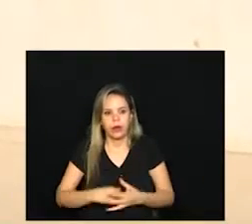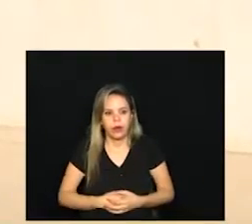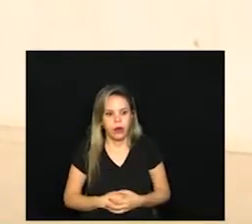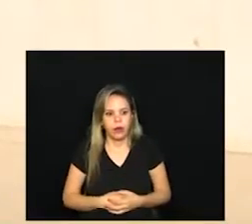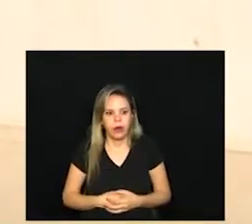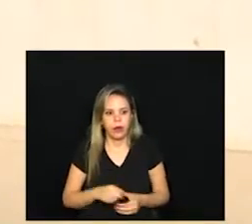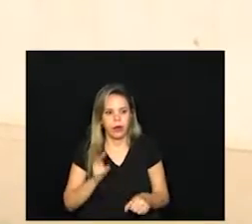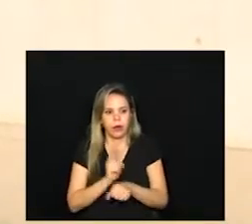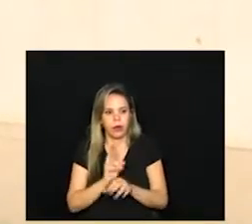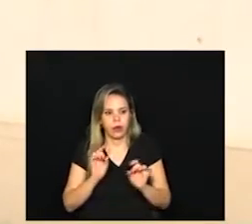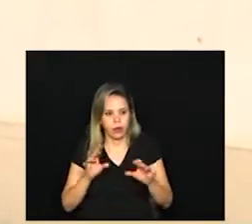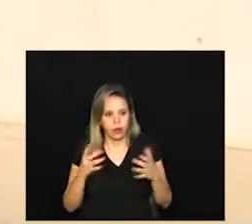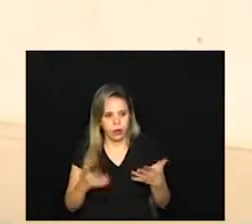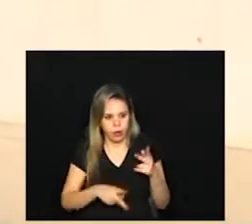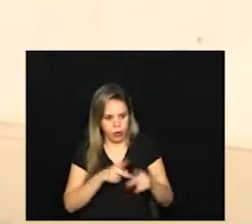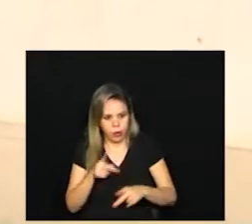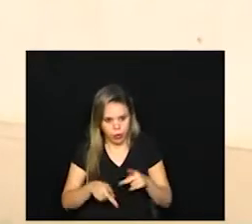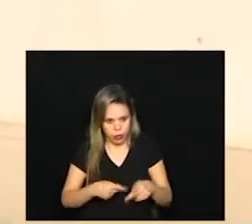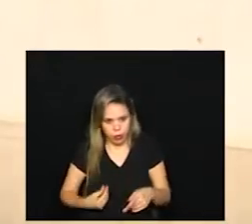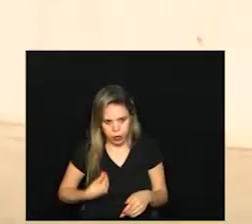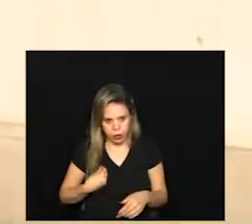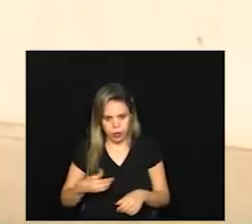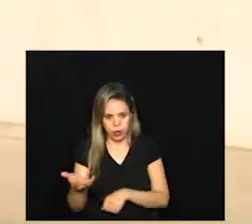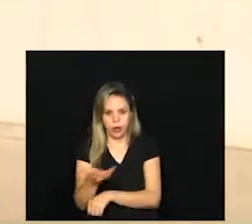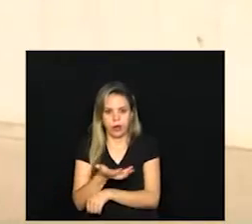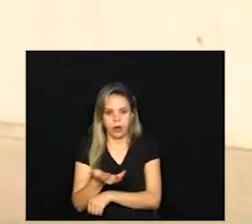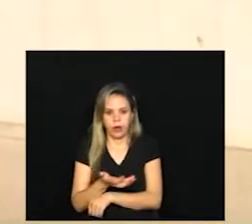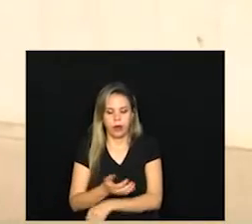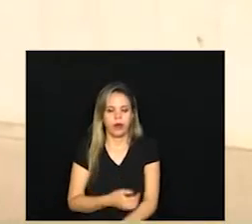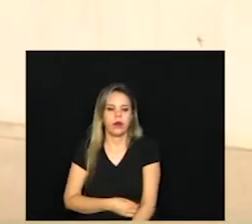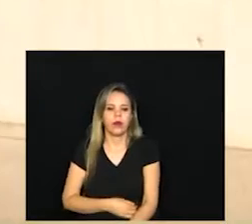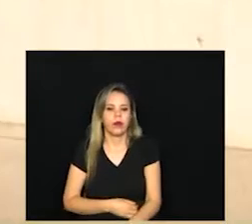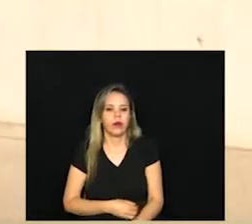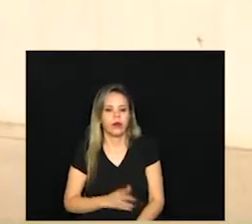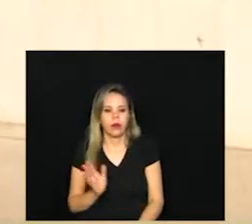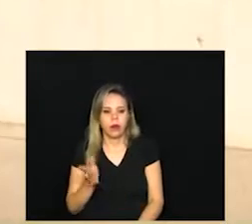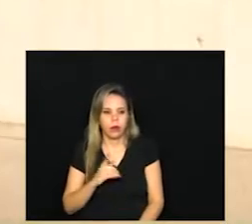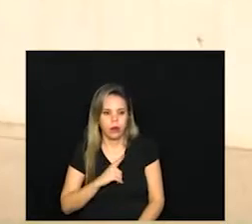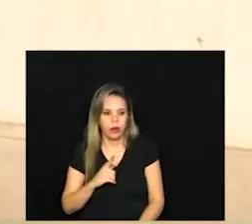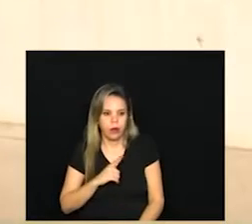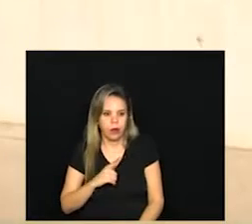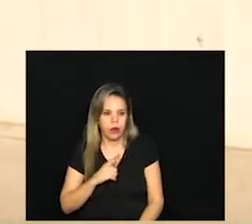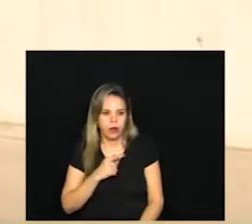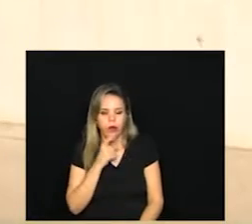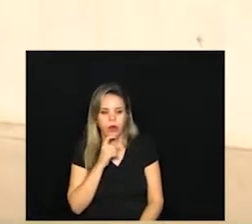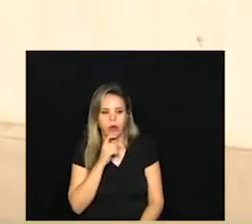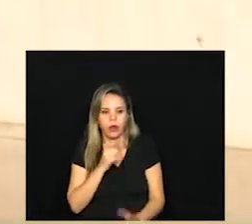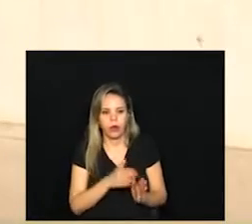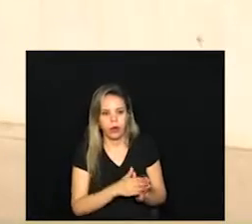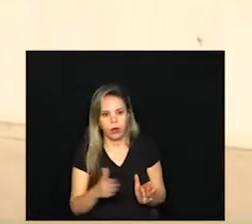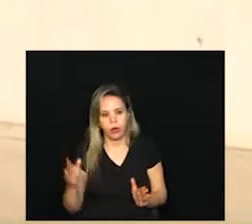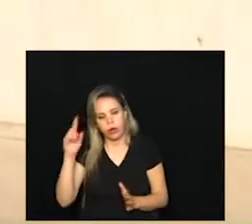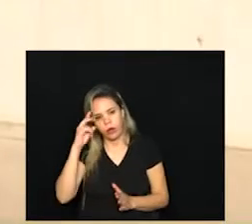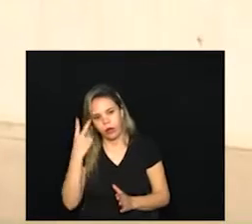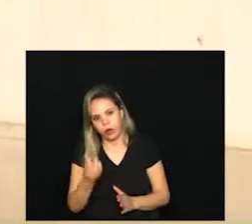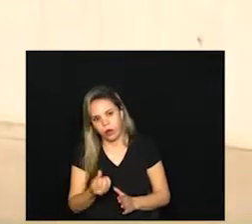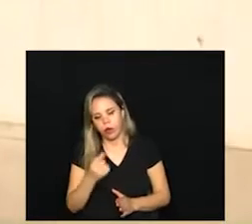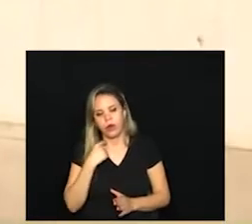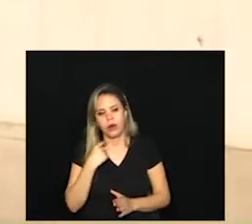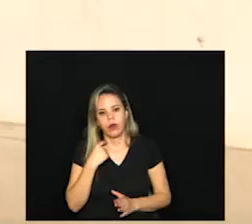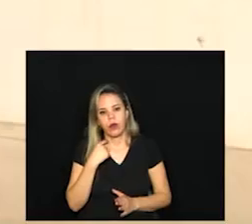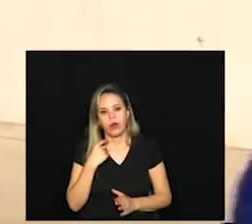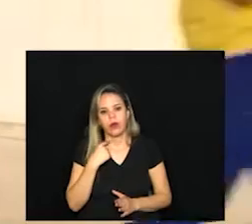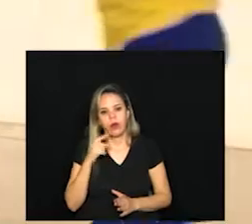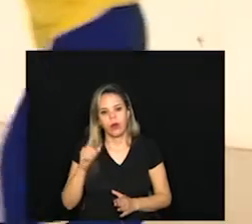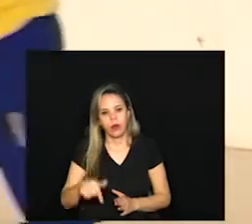dar um cuidado especial para aquelas pessoas que estão em situação de rua. Então, nós já temos a Operação Inverno, que começou no dia 26 de maio,